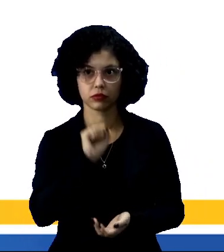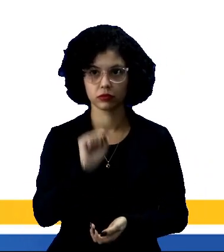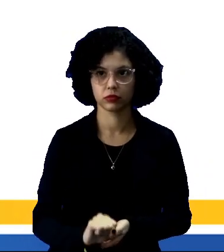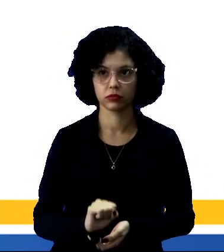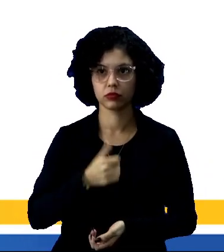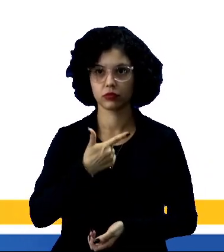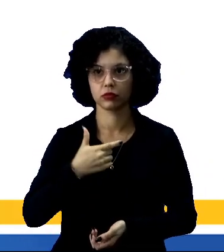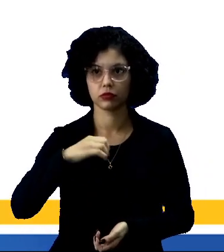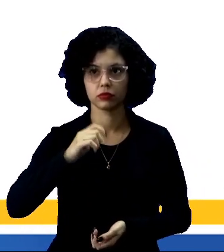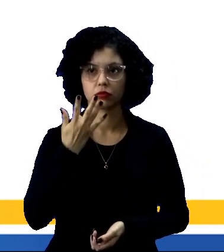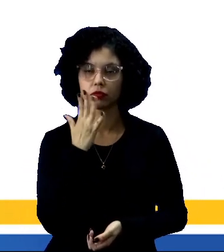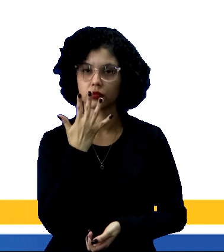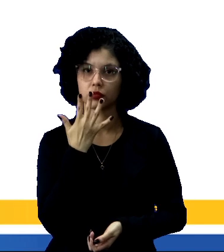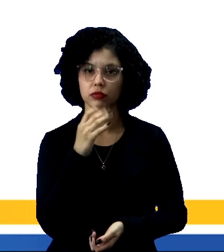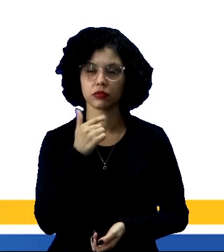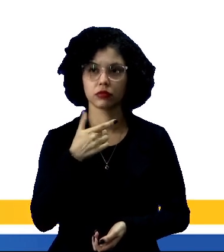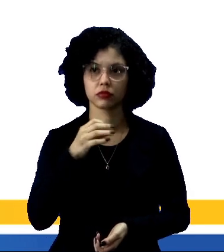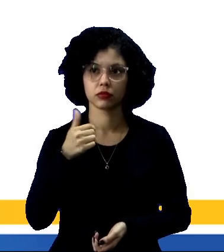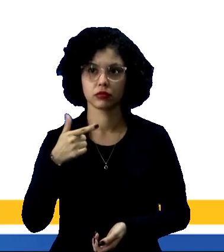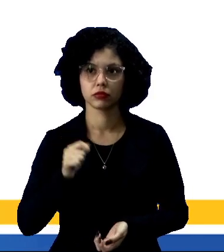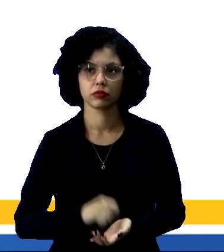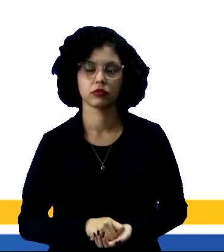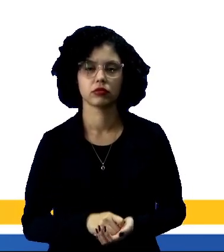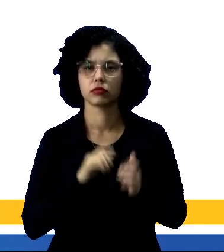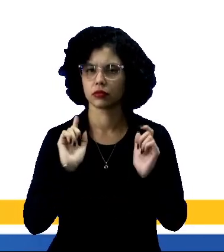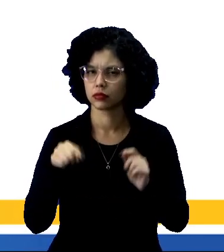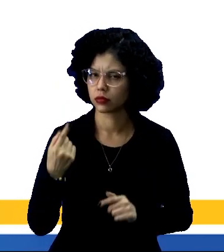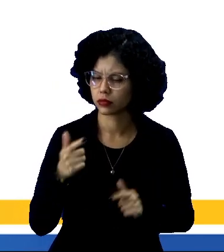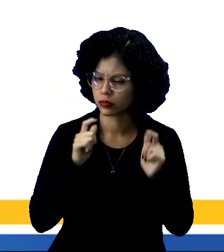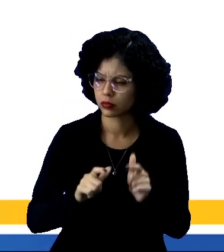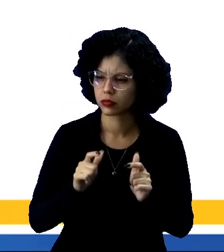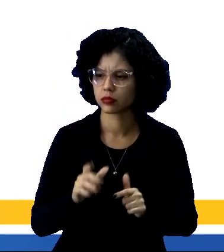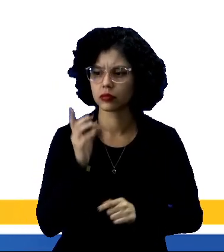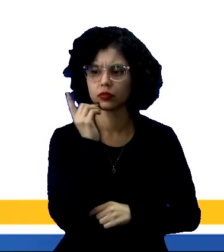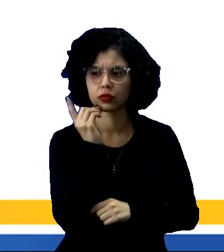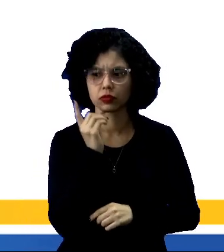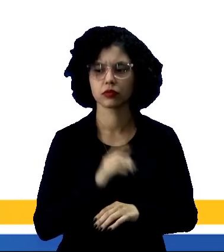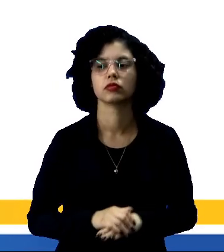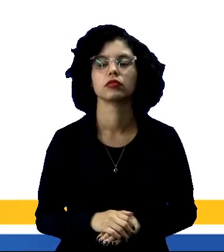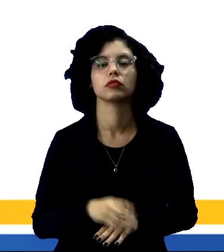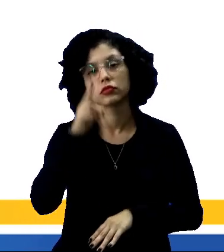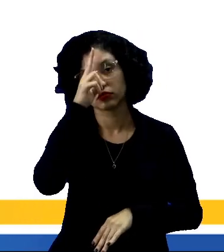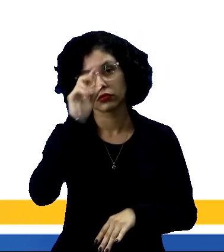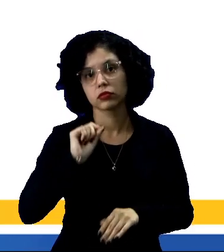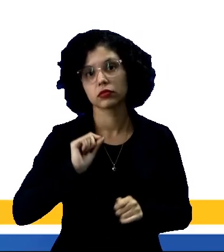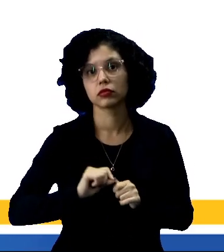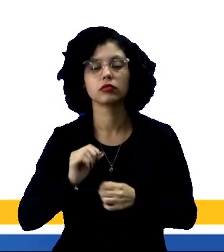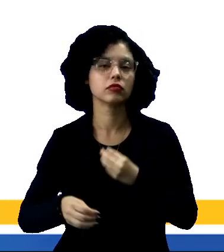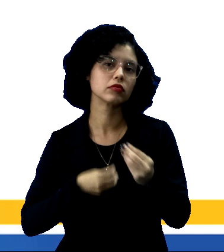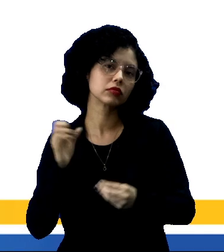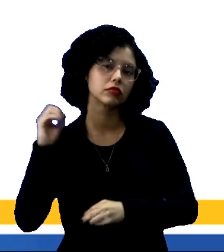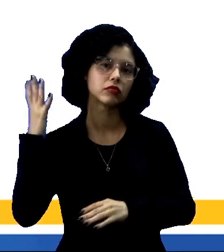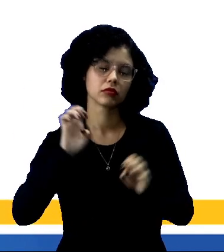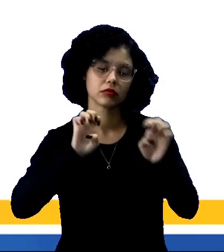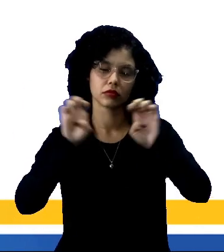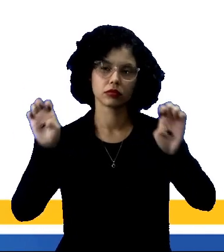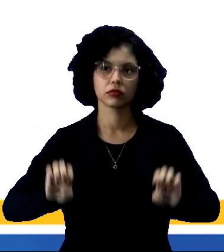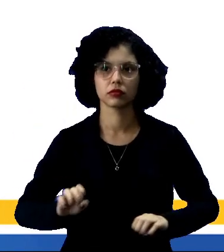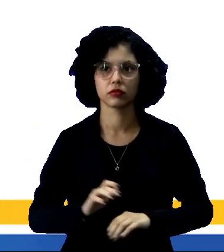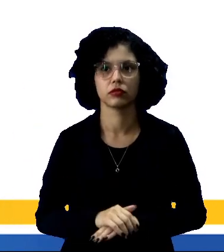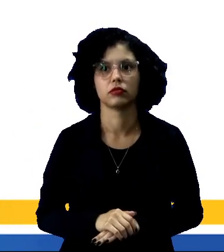de fevereiro de 2022. E depois do local e data, lembram? O que a gente faz? Como funciona essa